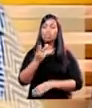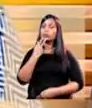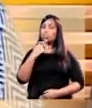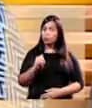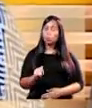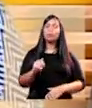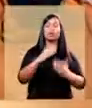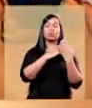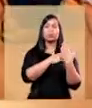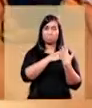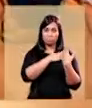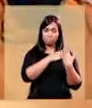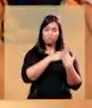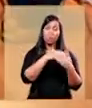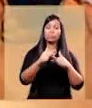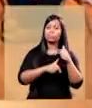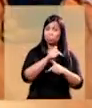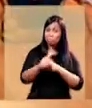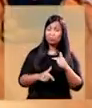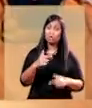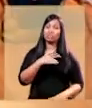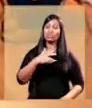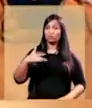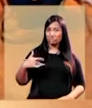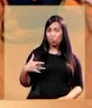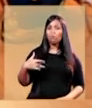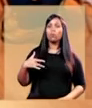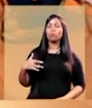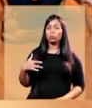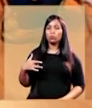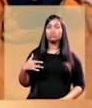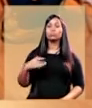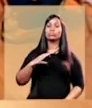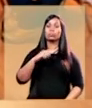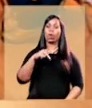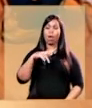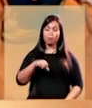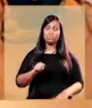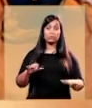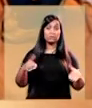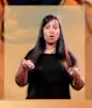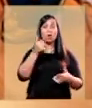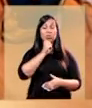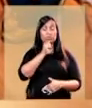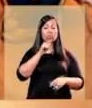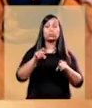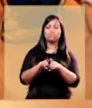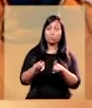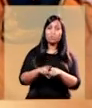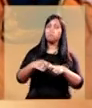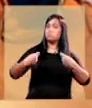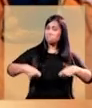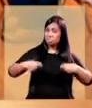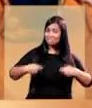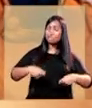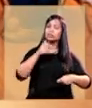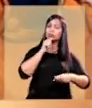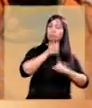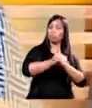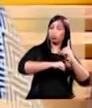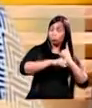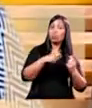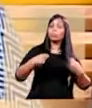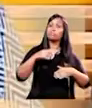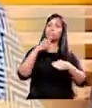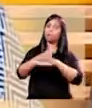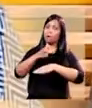para pais e responsáveis nos serviços de saúde do CAPS. Então, as mães também as mães